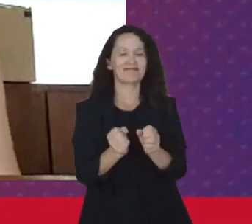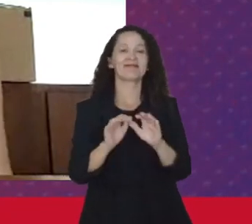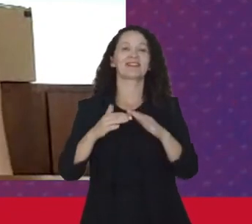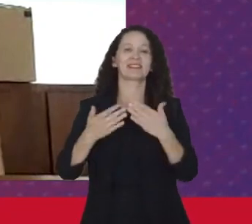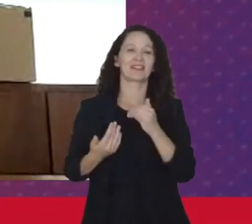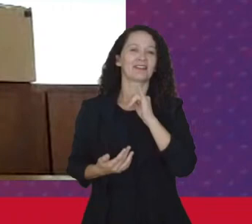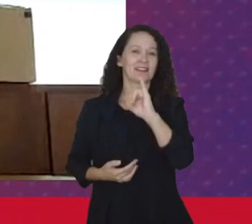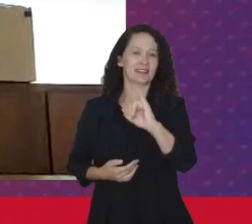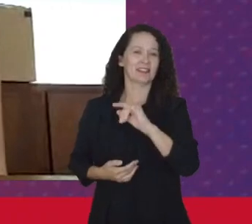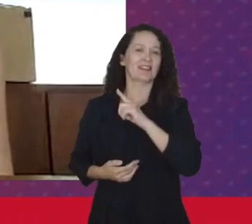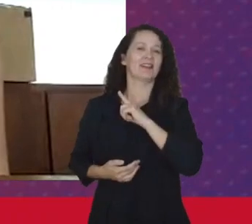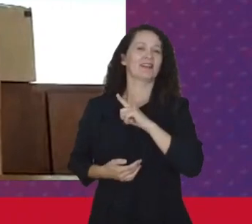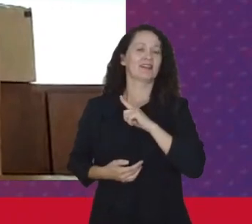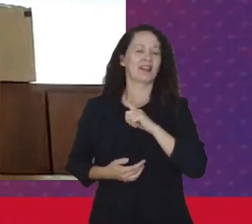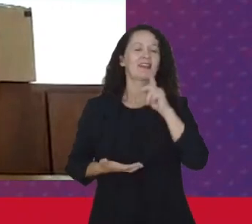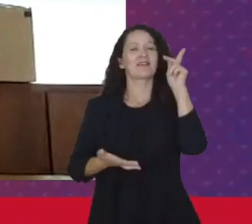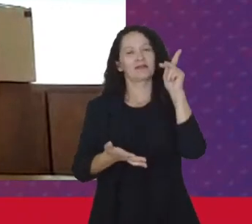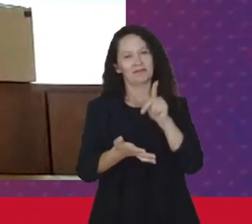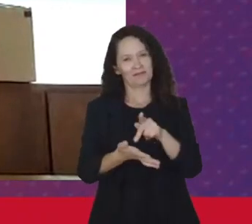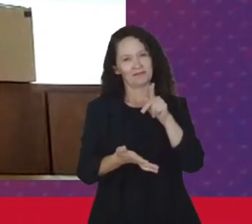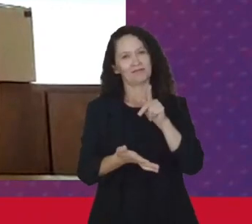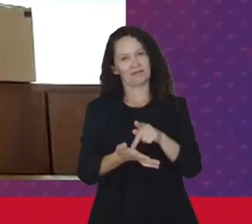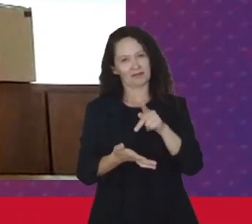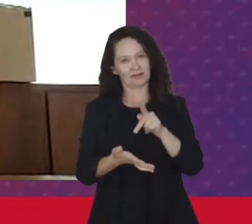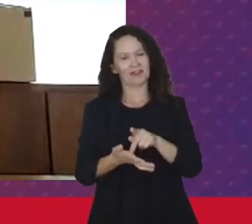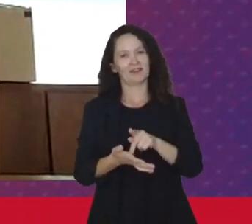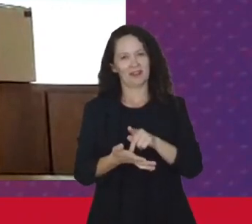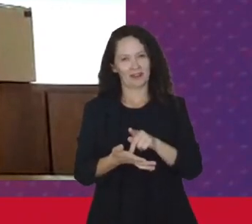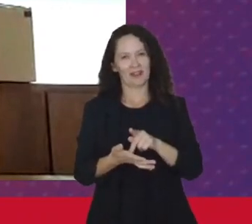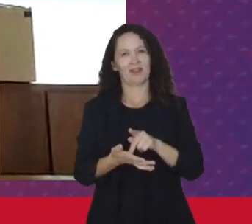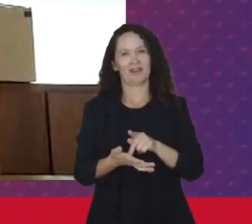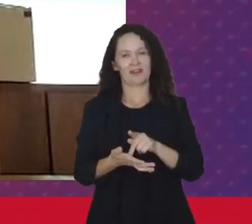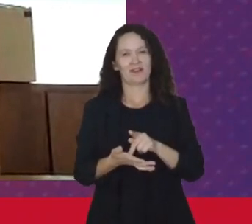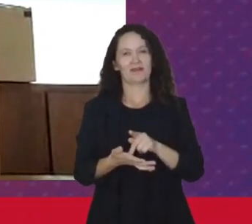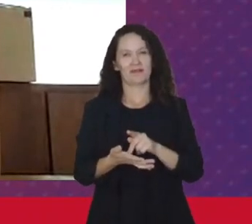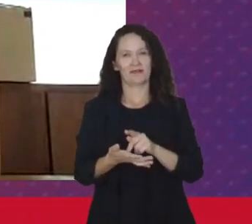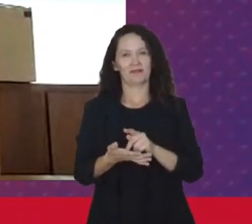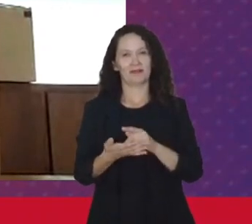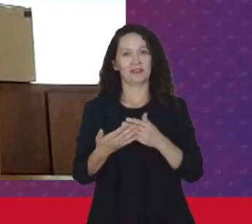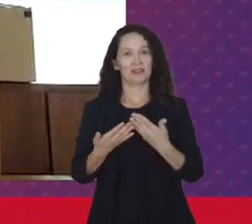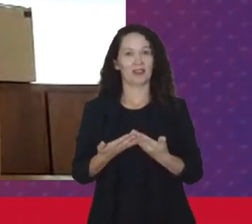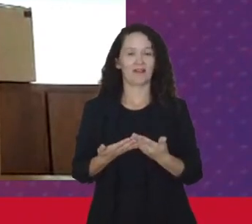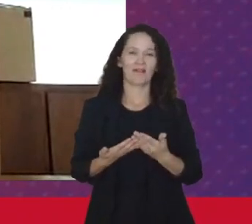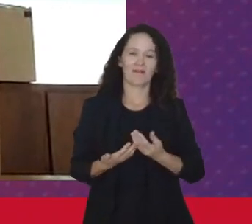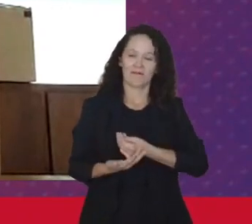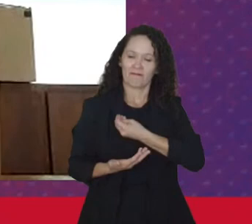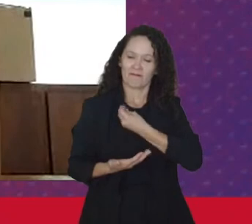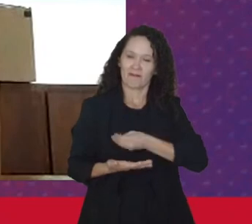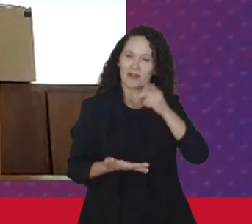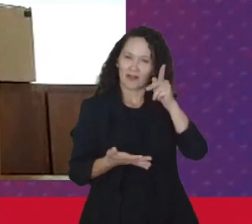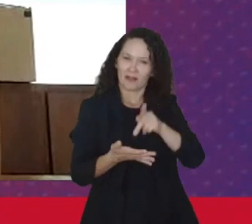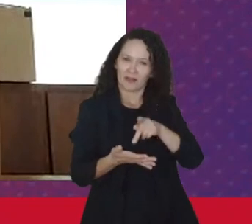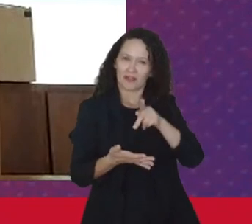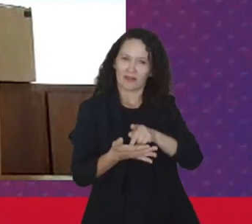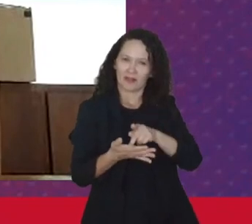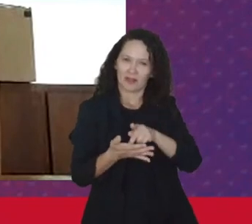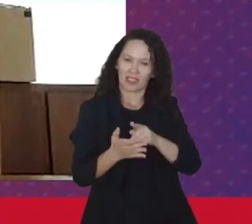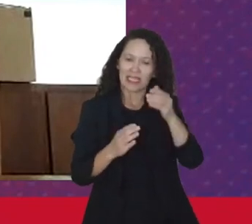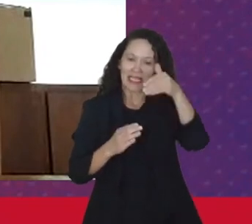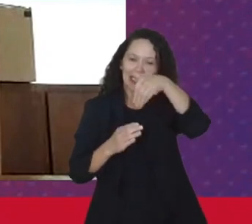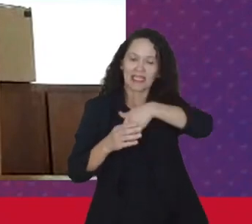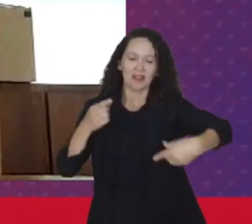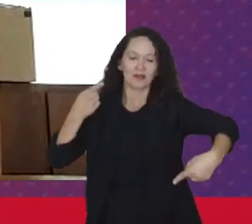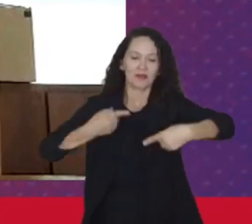Então, se ela existe de fato, ela existe enquanto realidade dentro